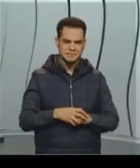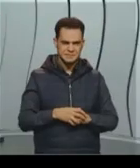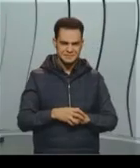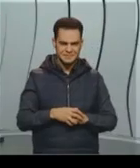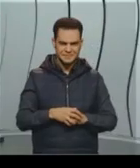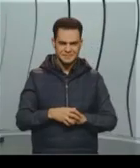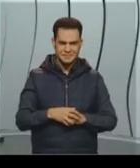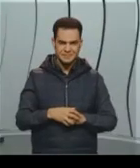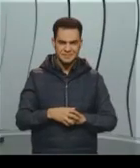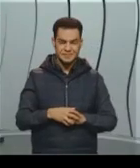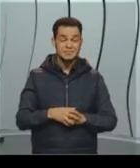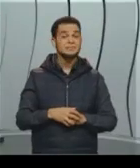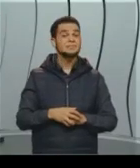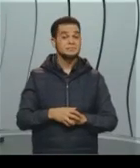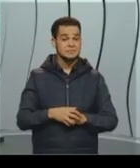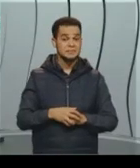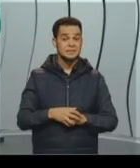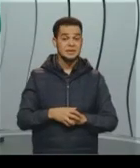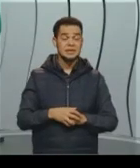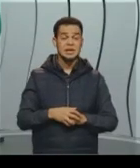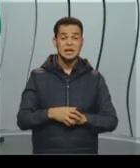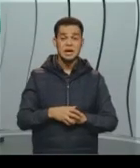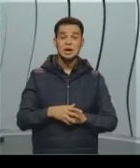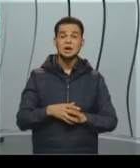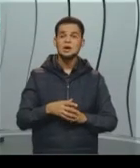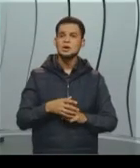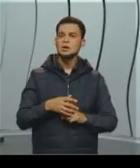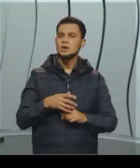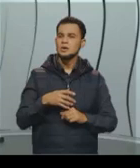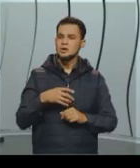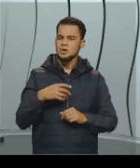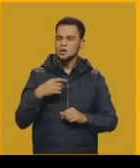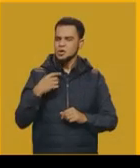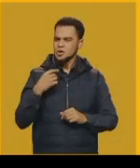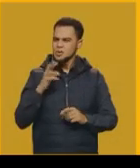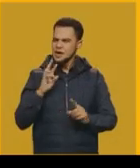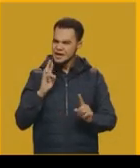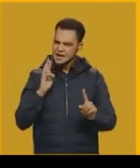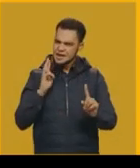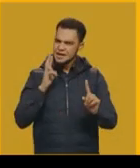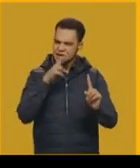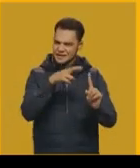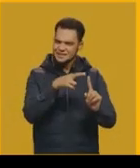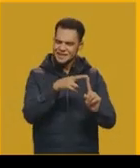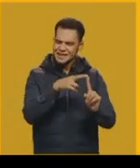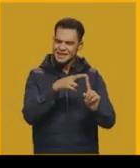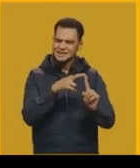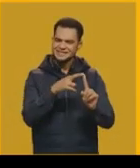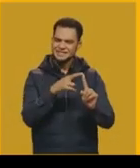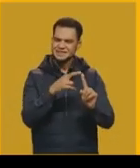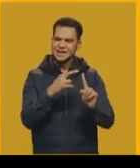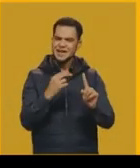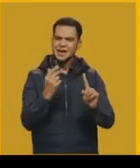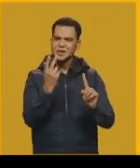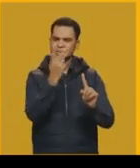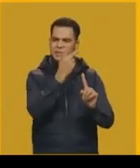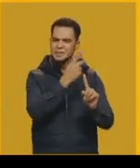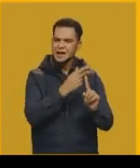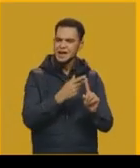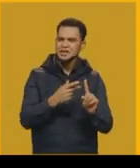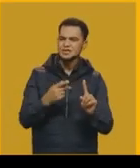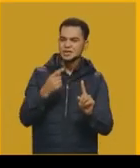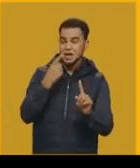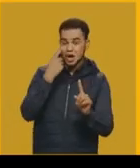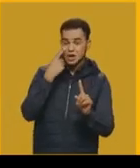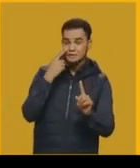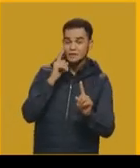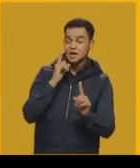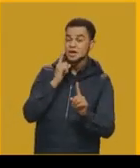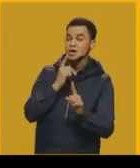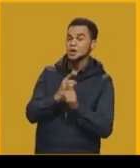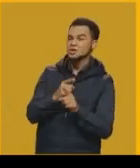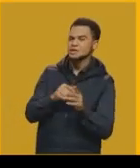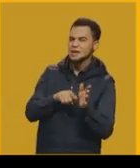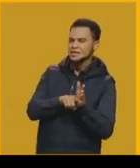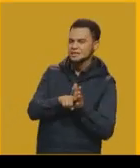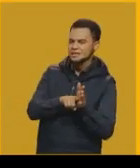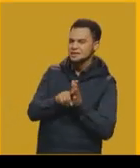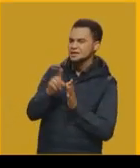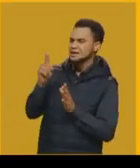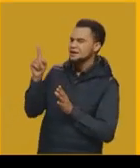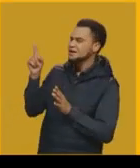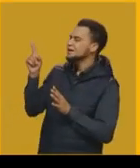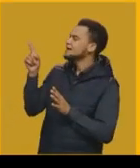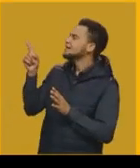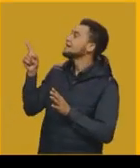Uma referência, né, é uma imagem que vai falar aí sobre uma estrutura que foi encontrada, né, em estudos arqueológicos, que